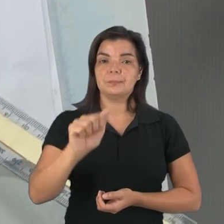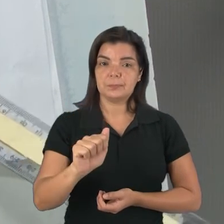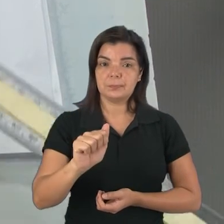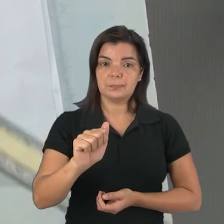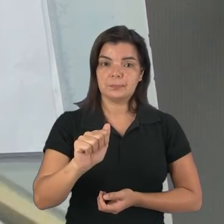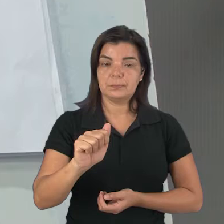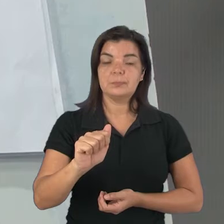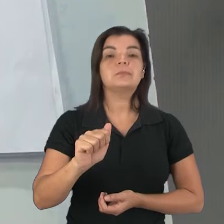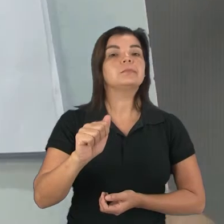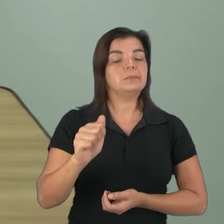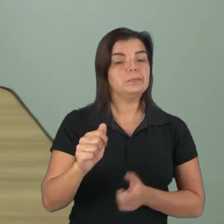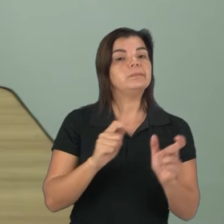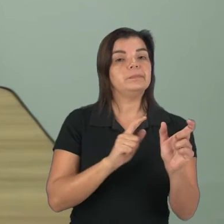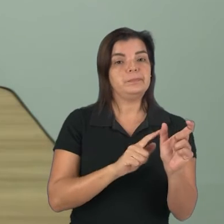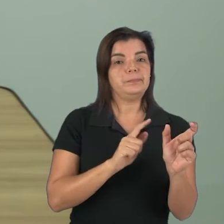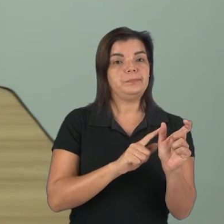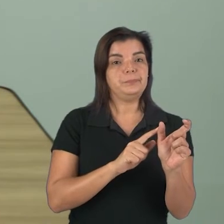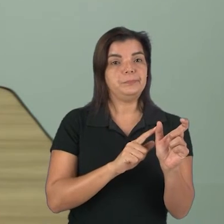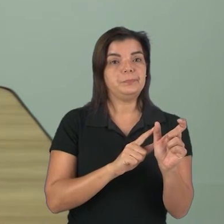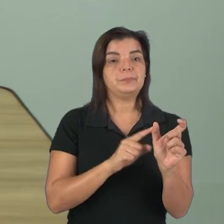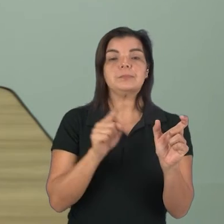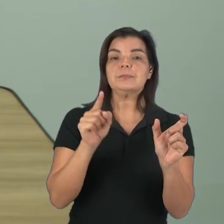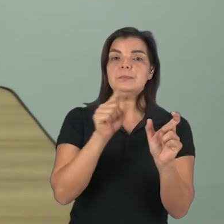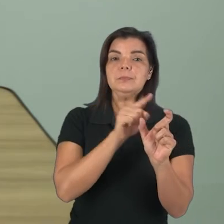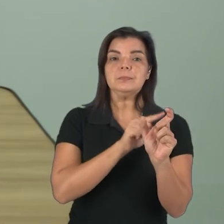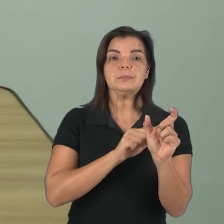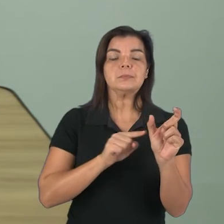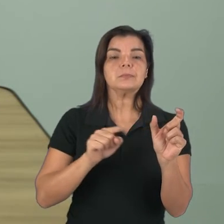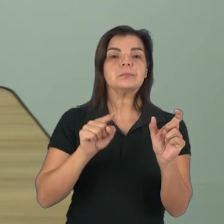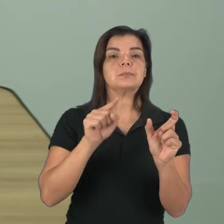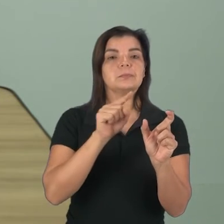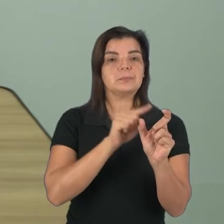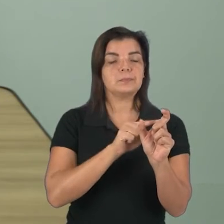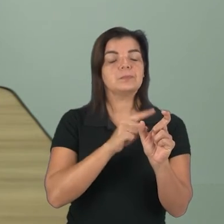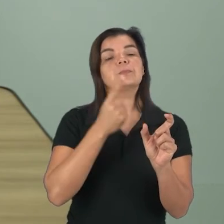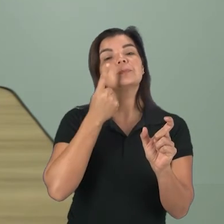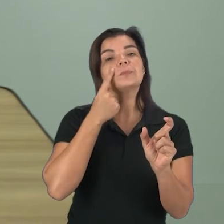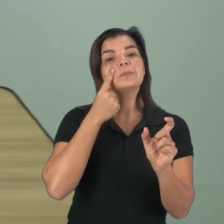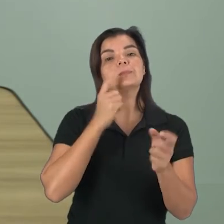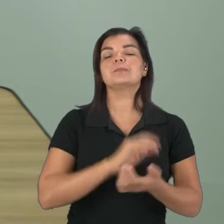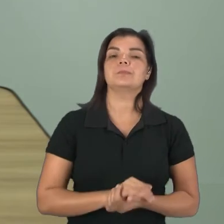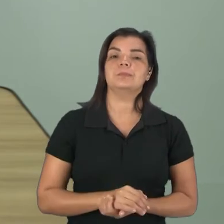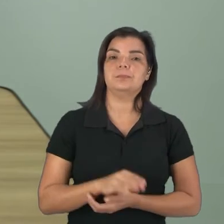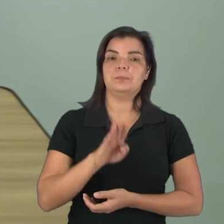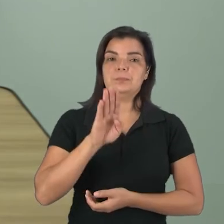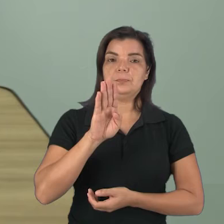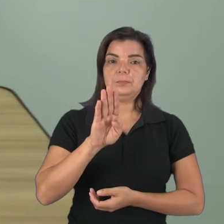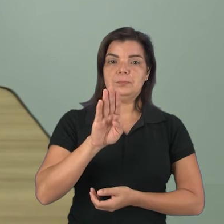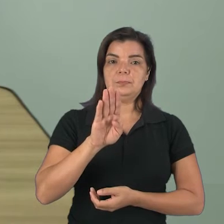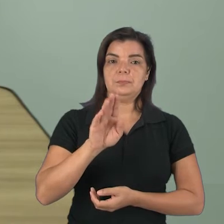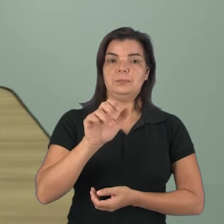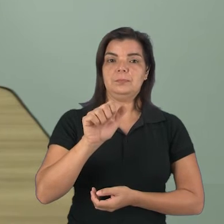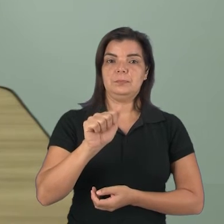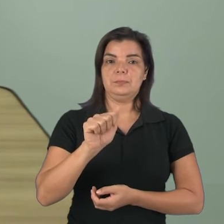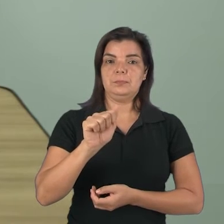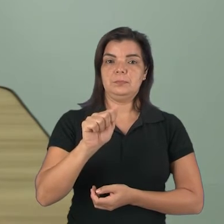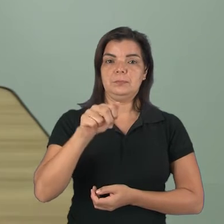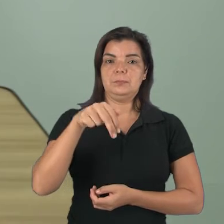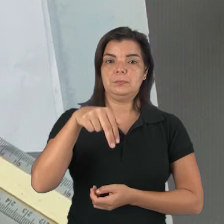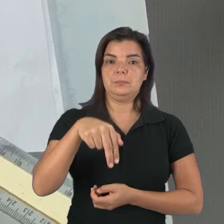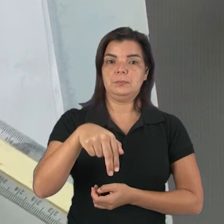banana Esta é a palavra banana vamos ver quais são as letrinhas b